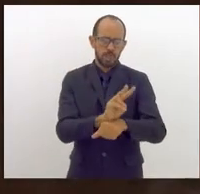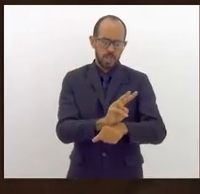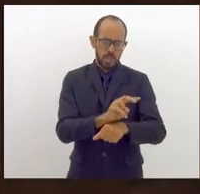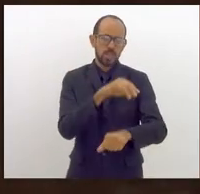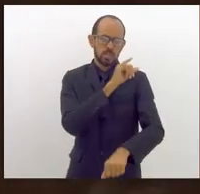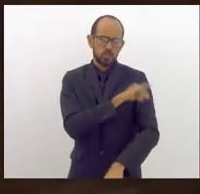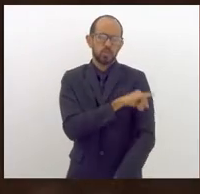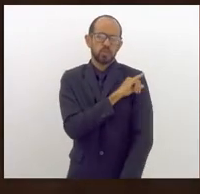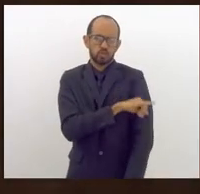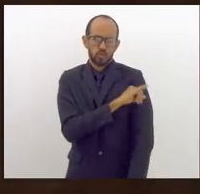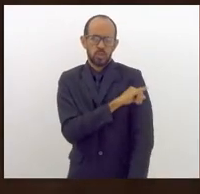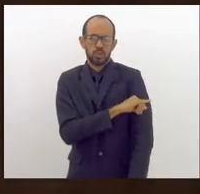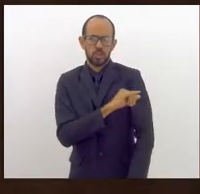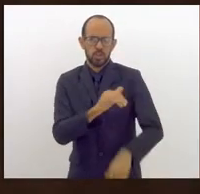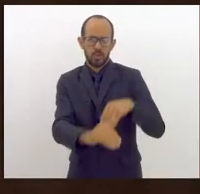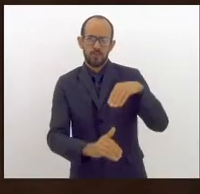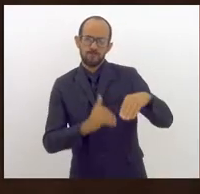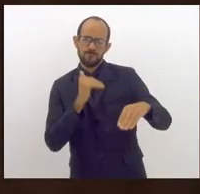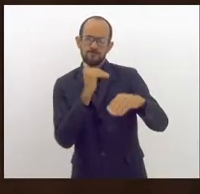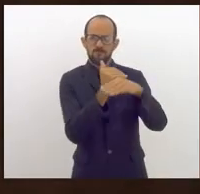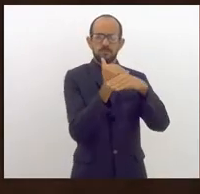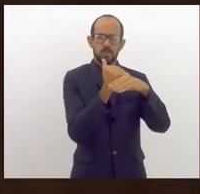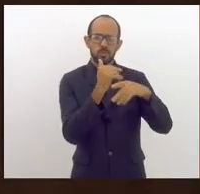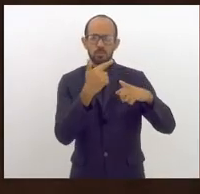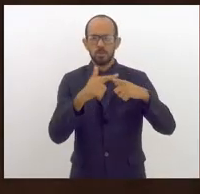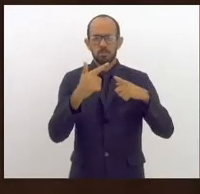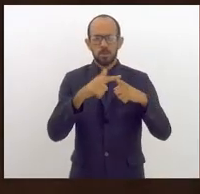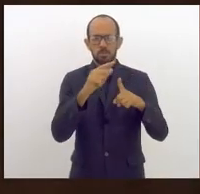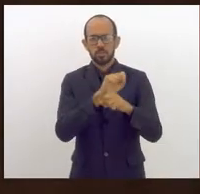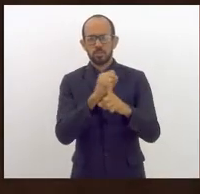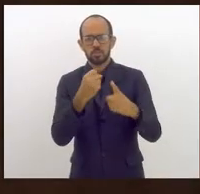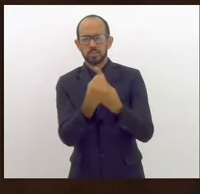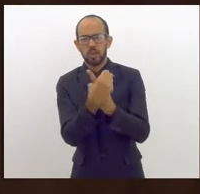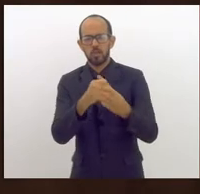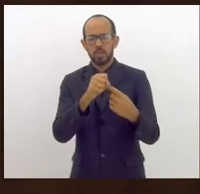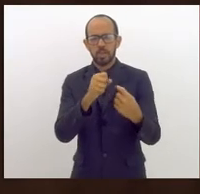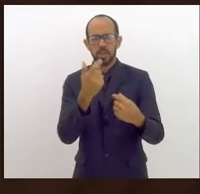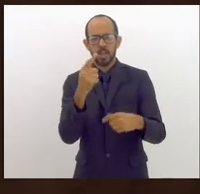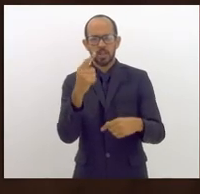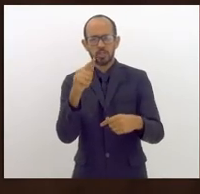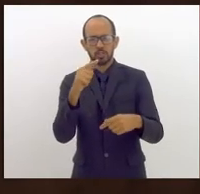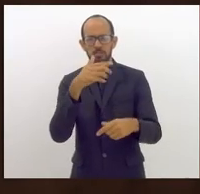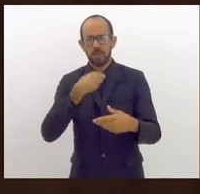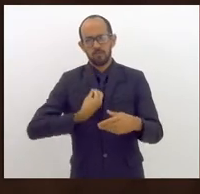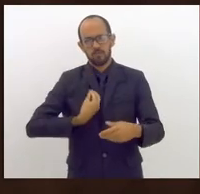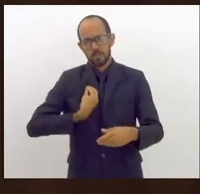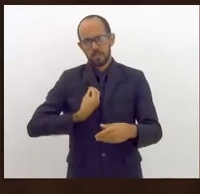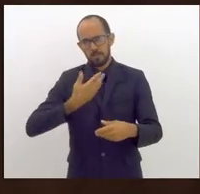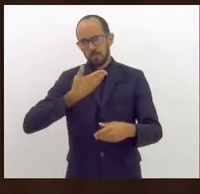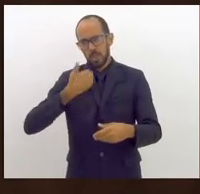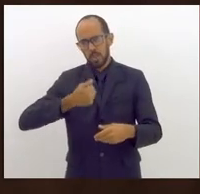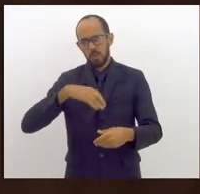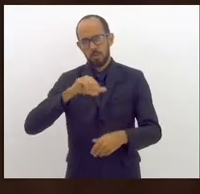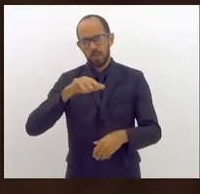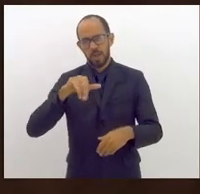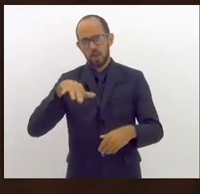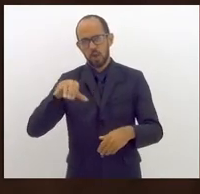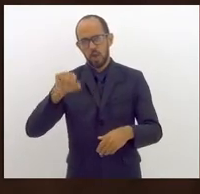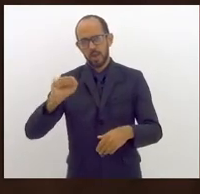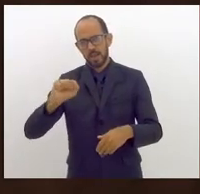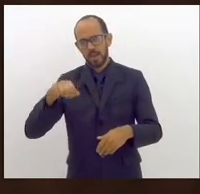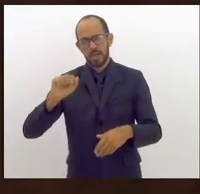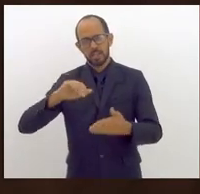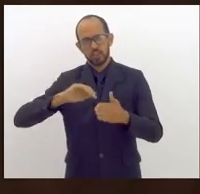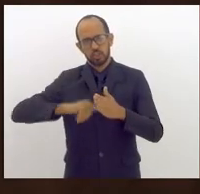enfrentar desigualdade social e garantir uma vida melhor para os cariocas sem preconceito